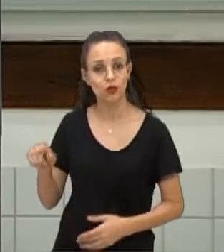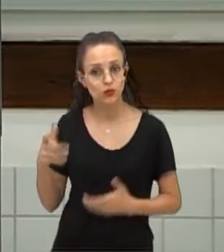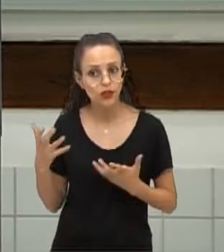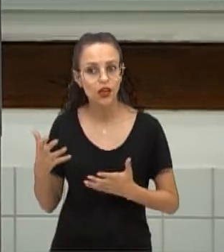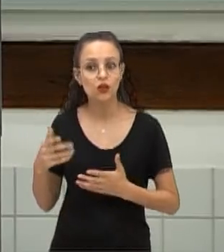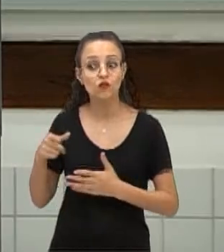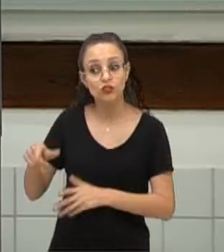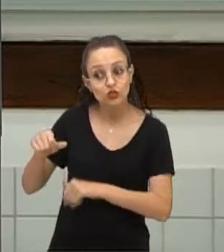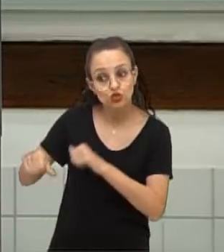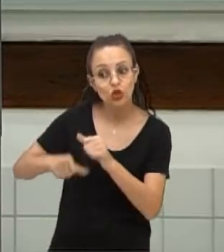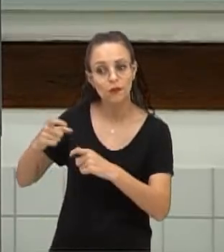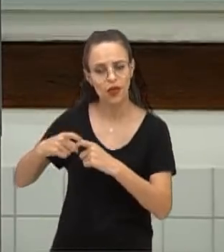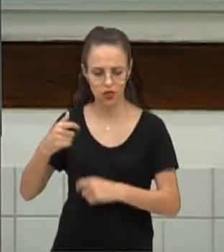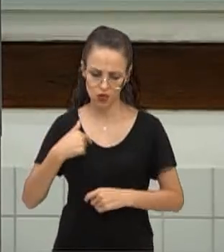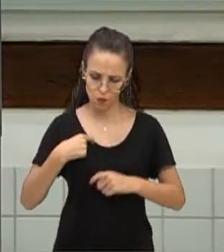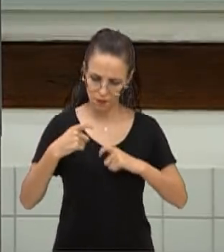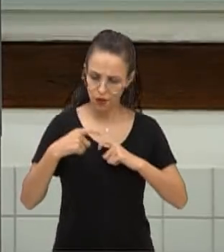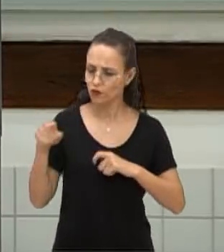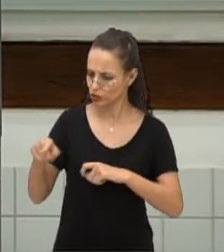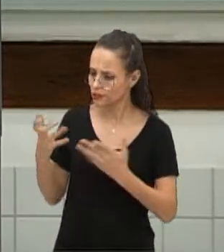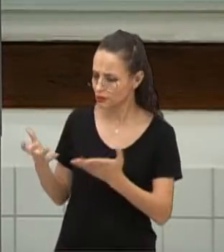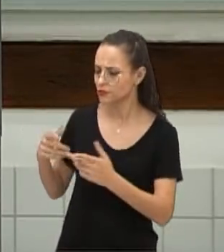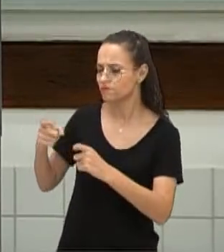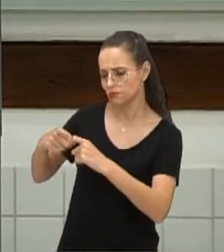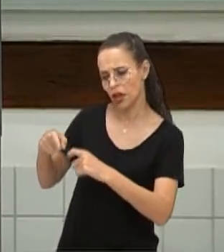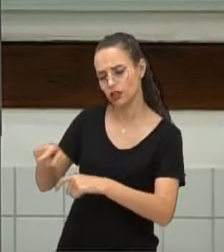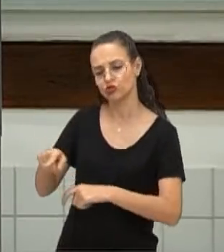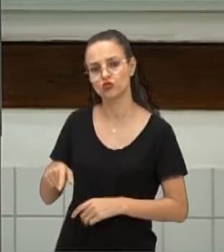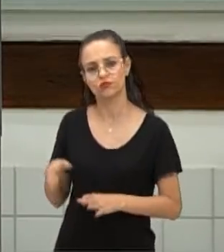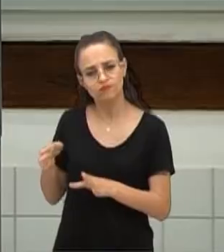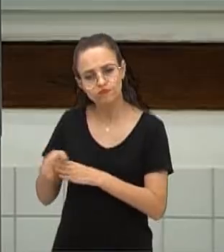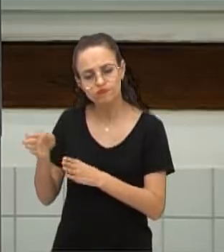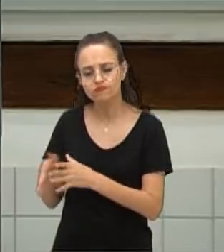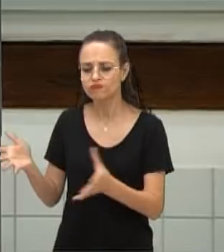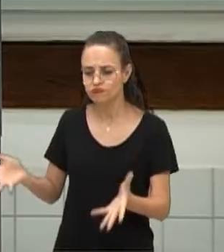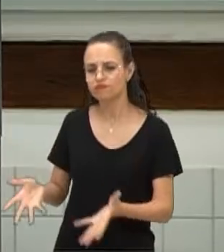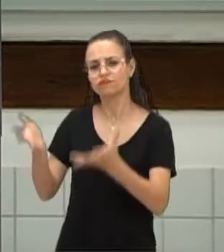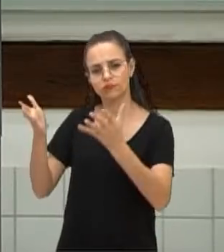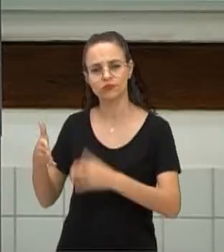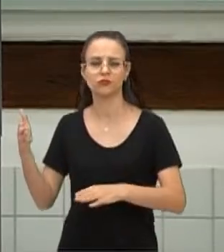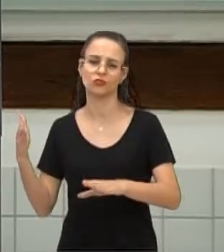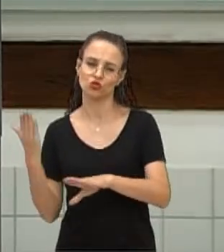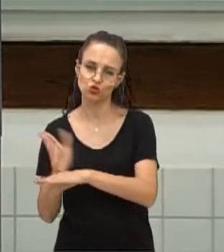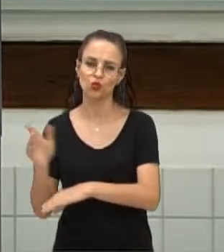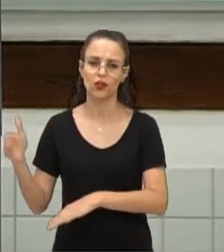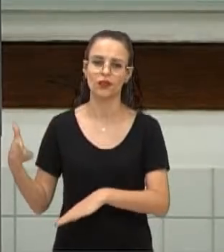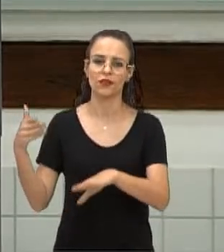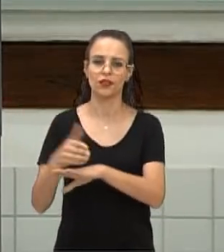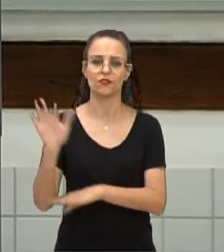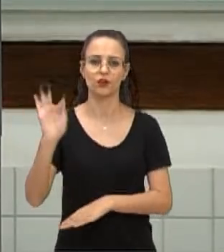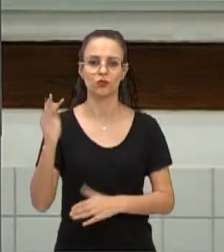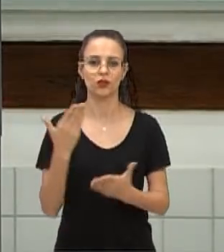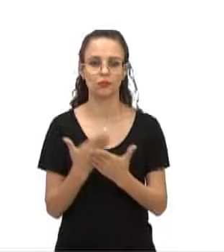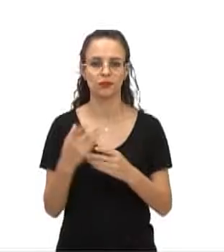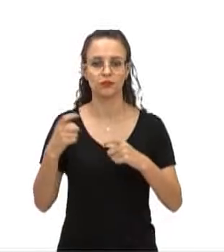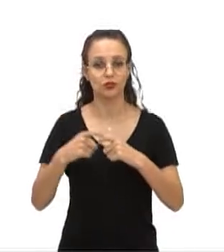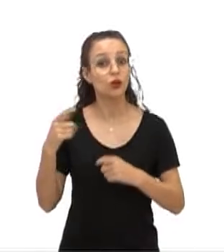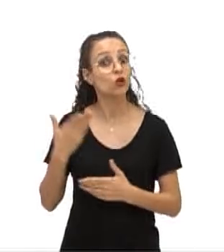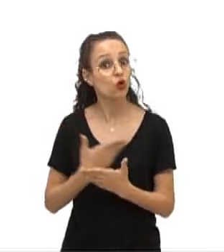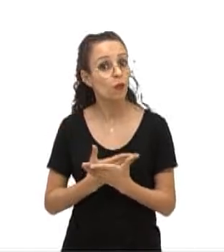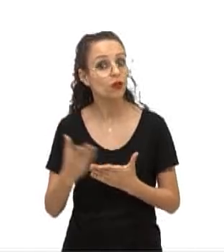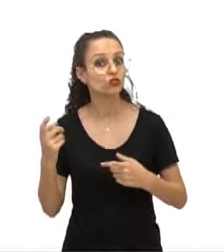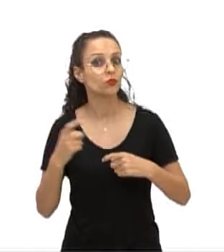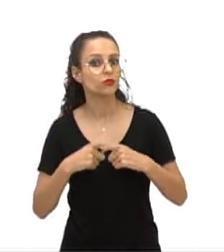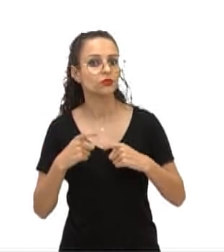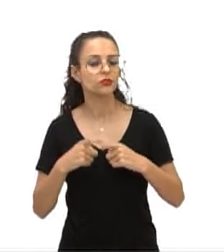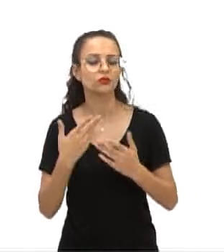se torne um médico. Eu sou médico, eu quero que você se torne médico. O pai foi lá e ajudou ele a entrar na faculdade de medicina, começou a cursar